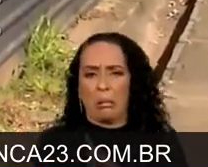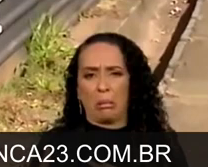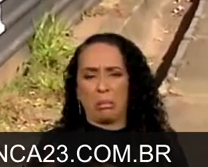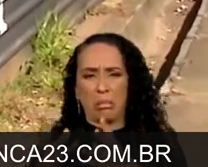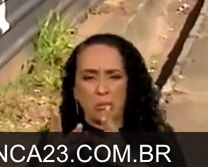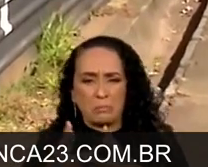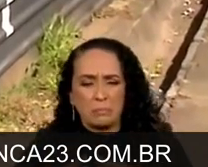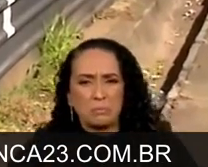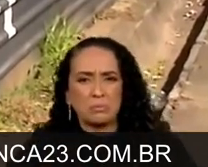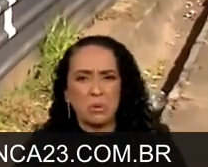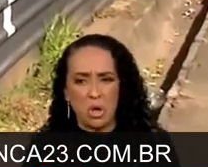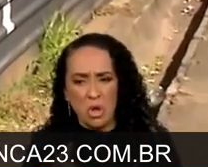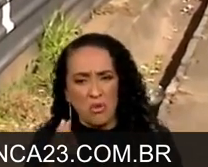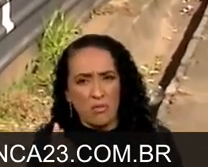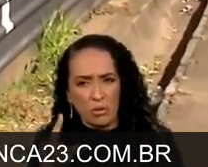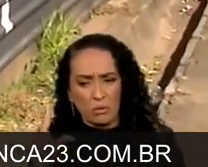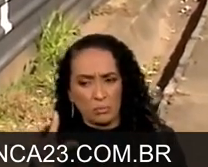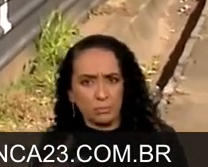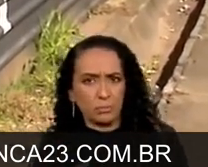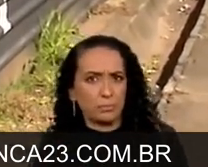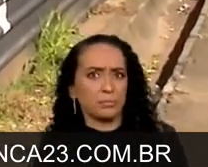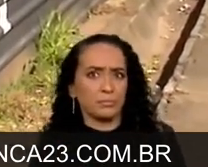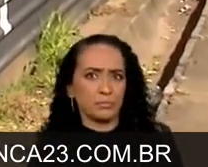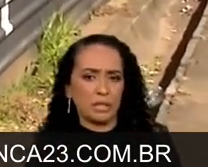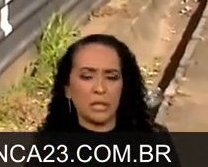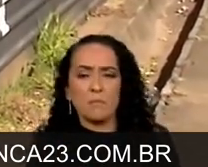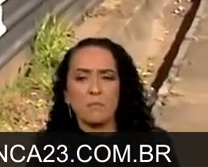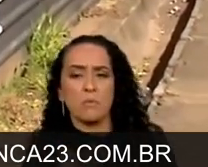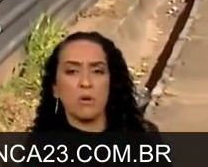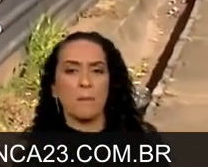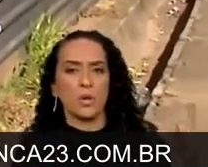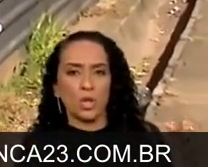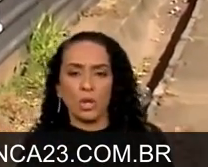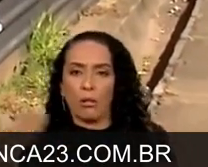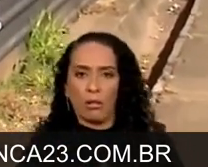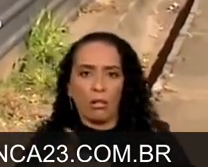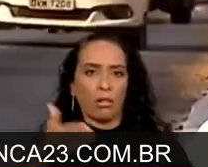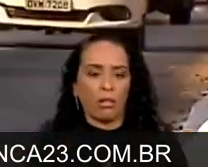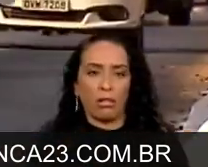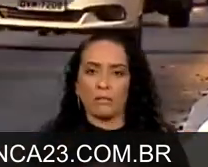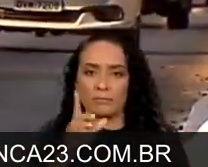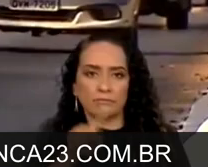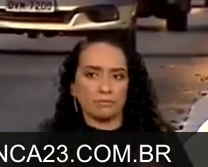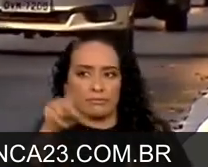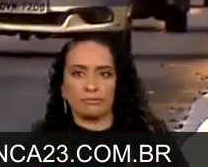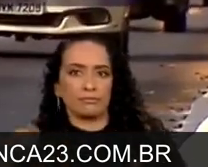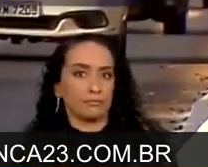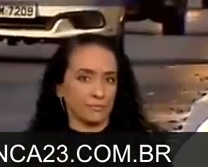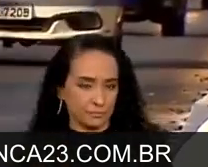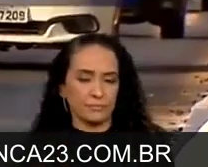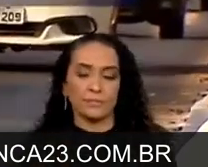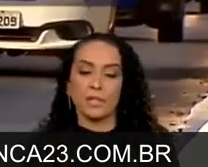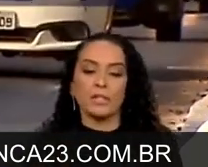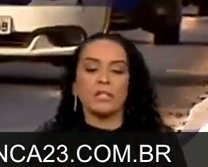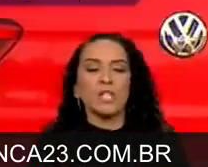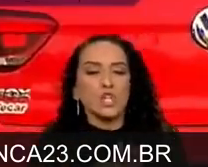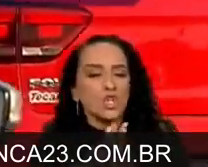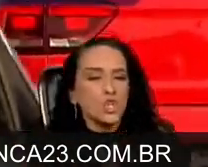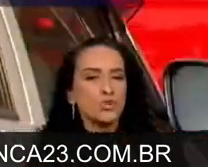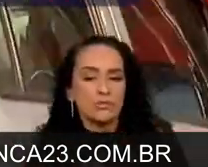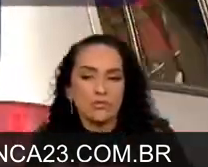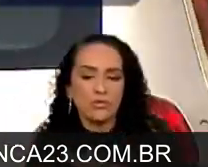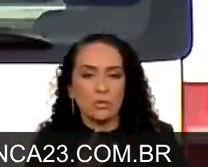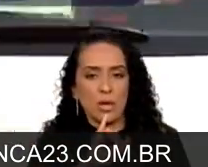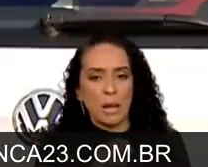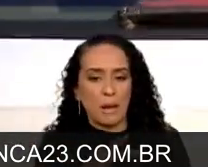os valores diminuindo a todo momento e a quantidade de motoristas entrando descontroladamente. De acordo com o estudo do IPEA, 400